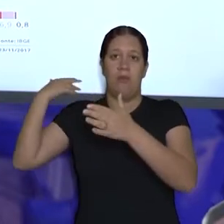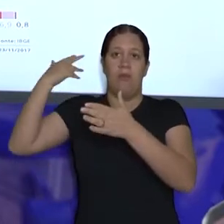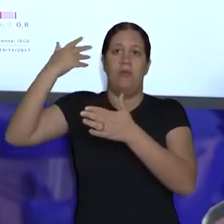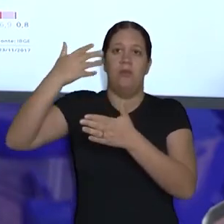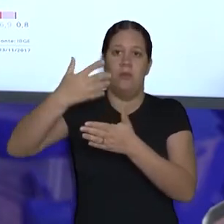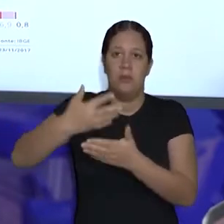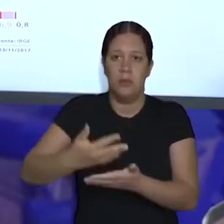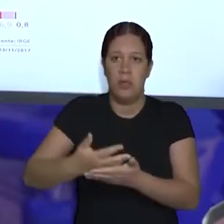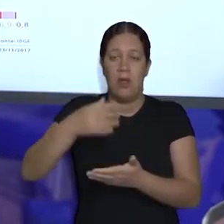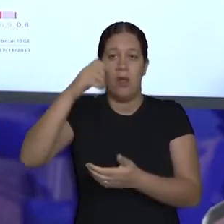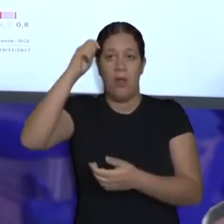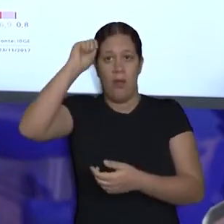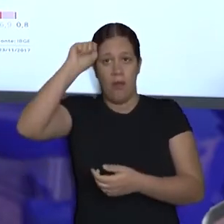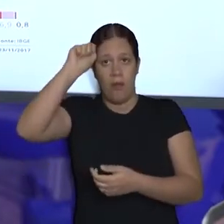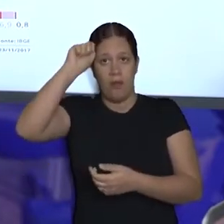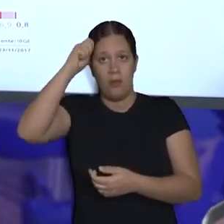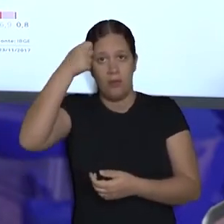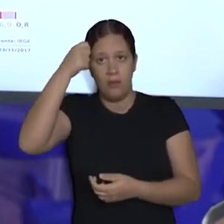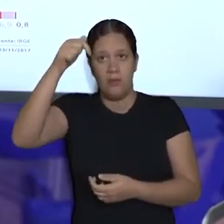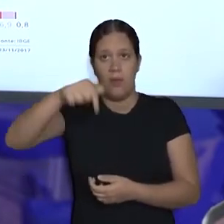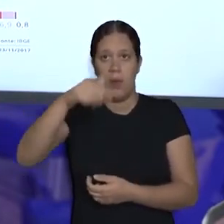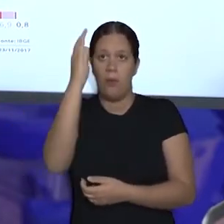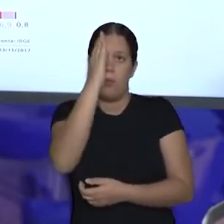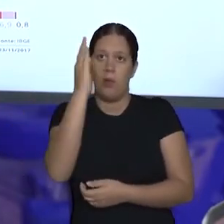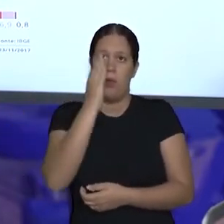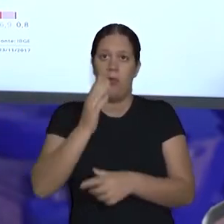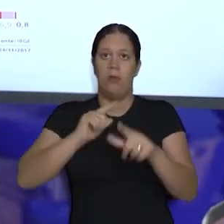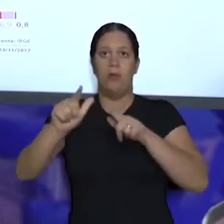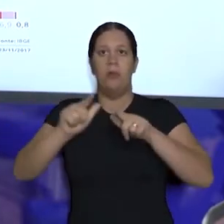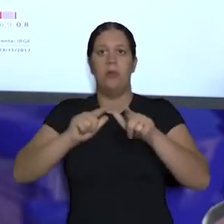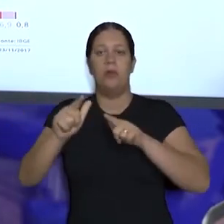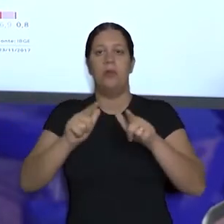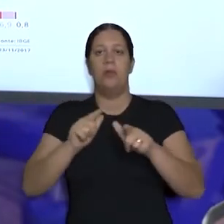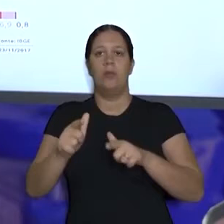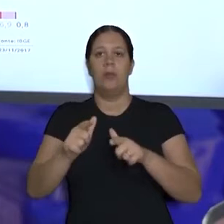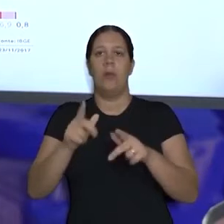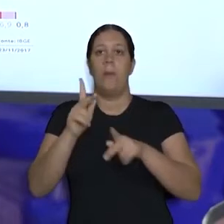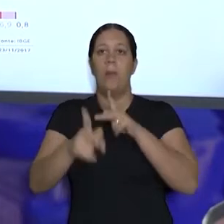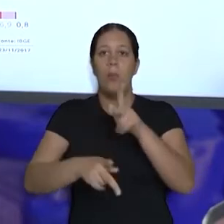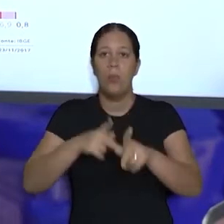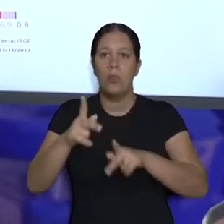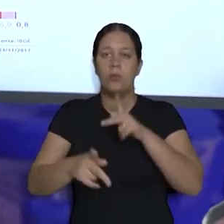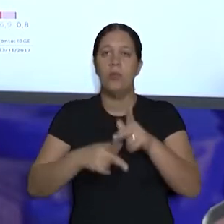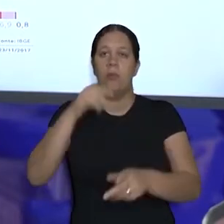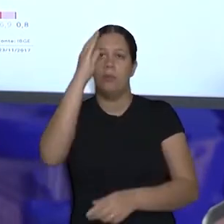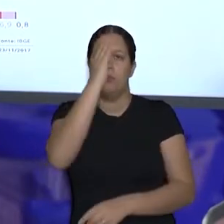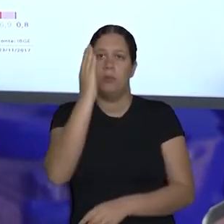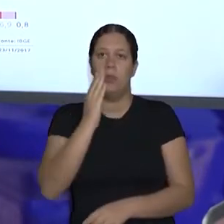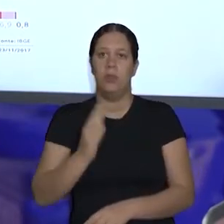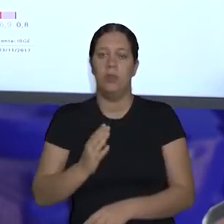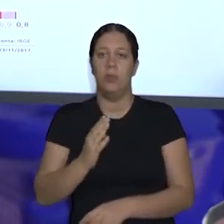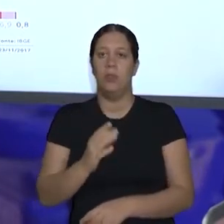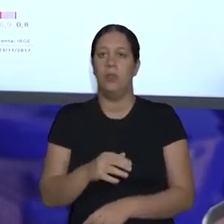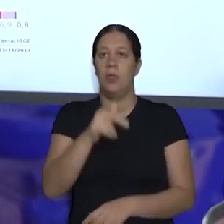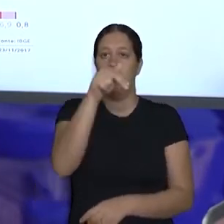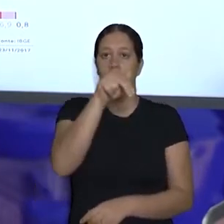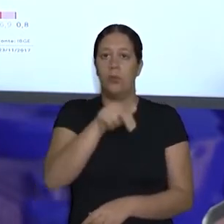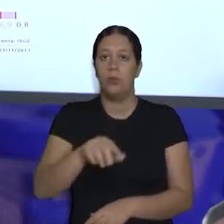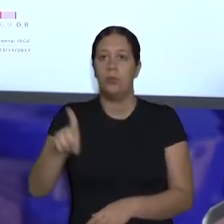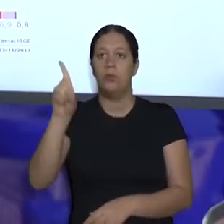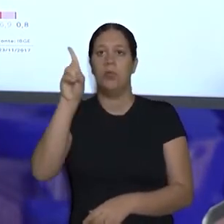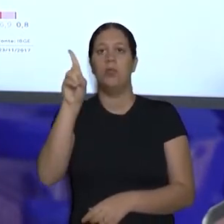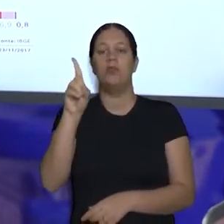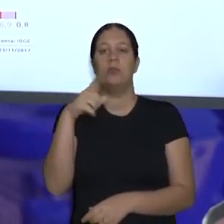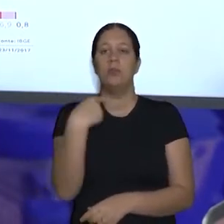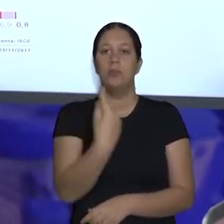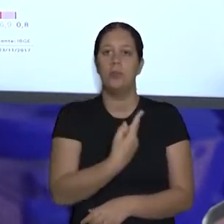África forçadas para trabalhar no Brasil. E assim foi constituindo a nossa população brasileira. No Nordeste, a gente vê também essa